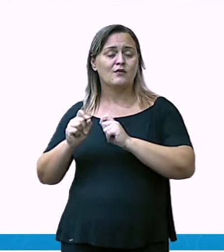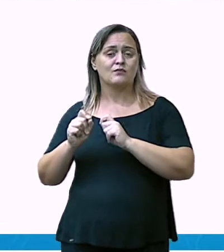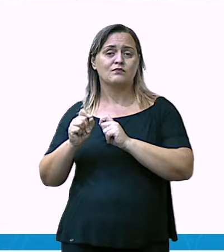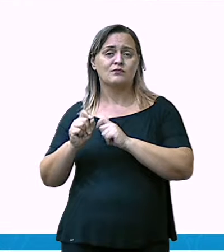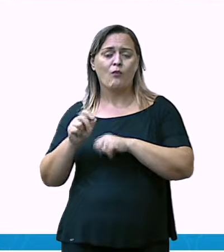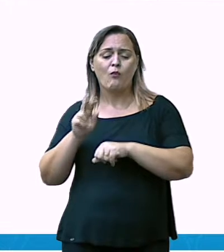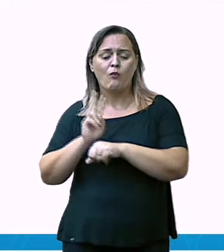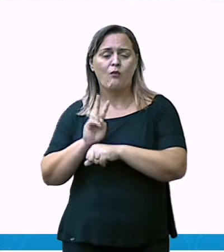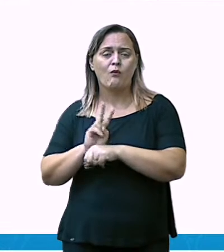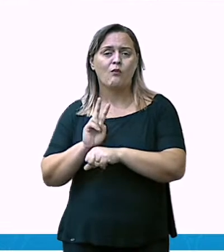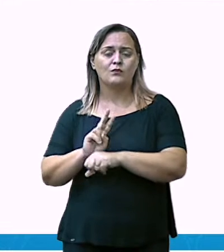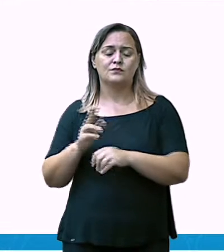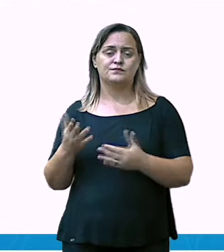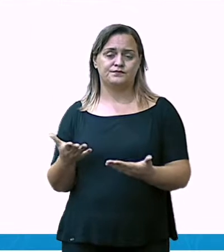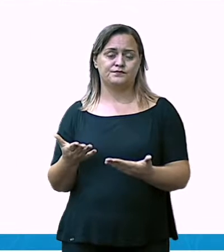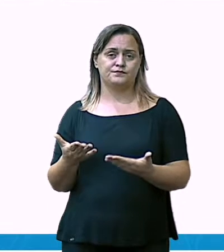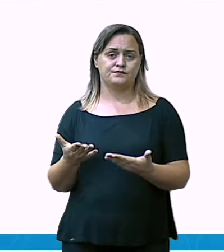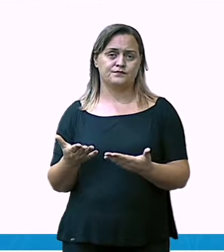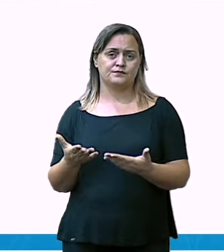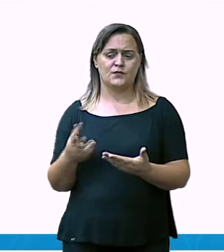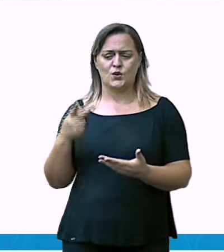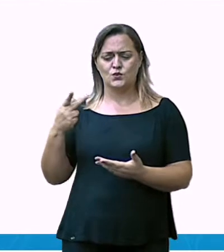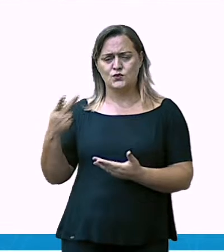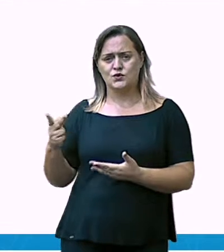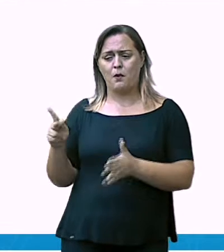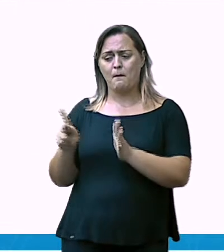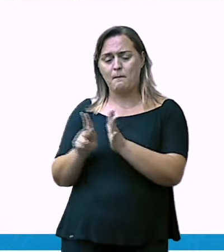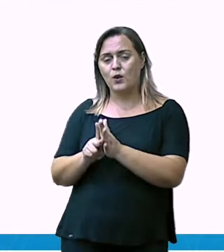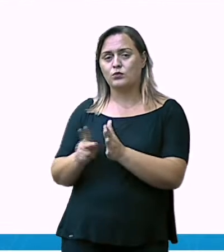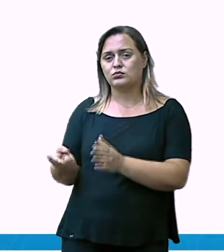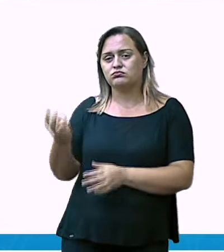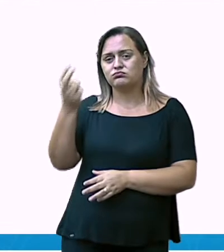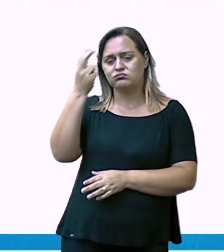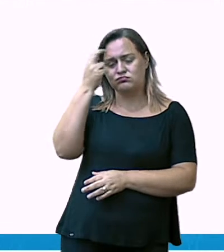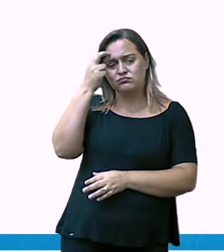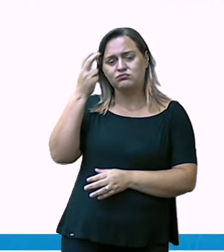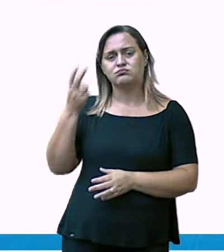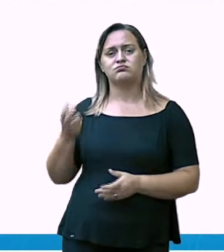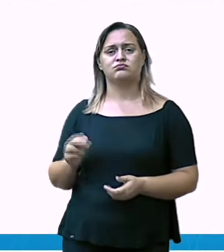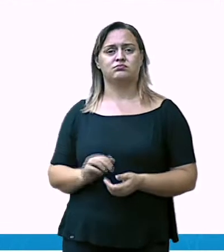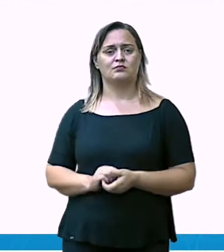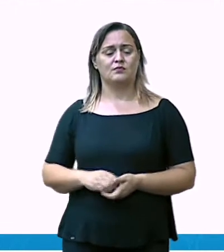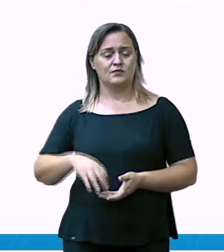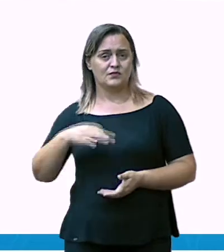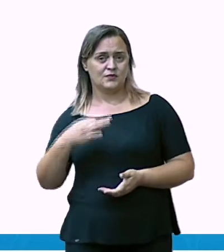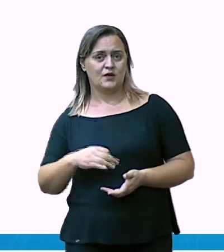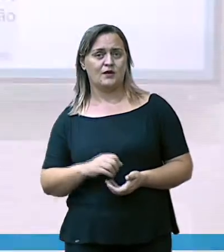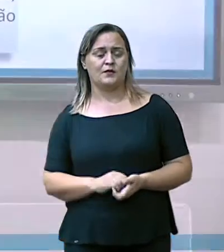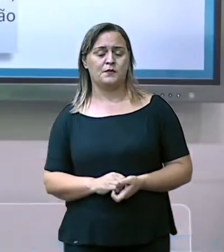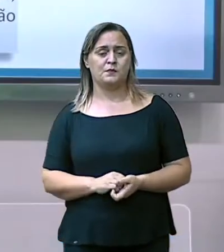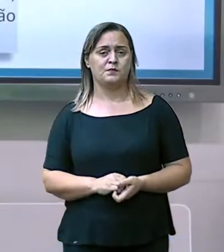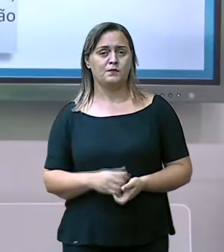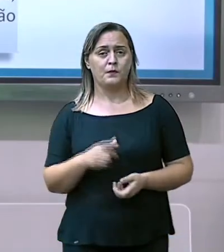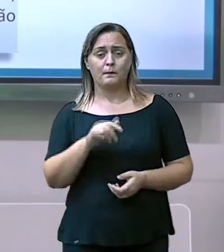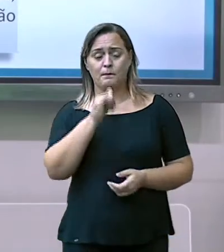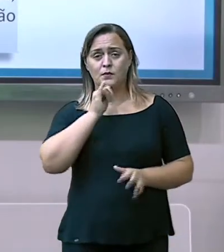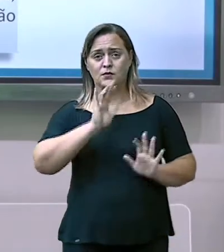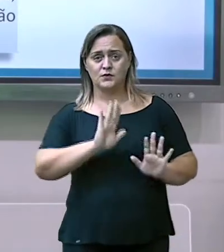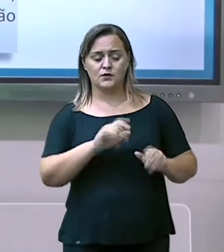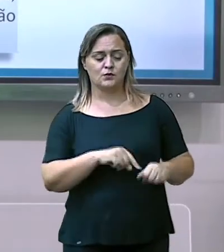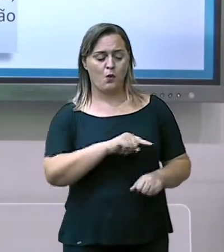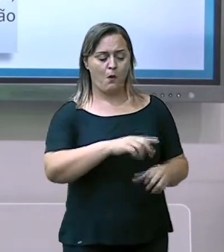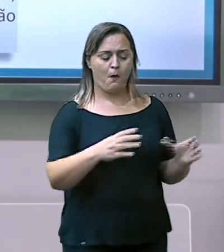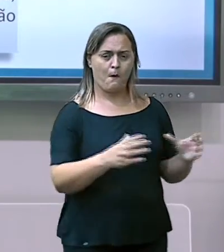colonizador, que traz consigo a sua cultura e os seus costumes. Do